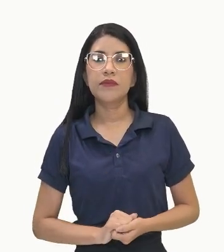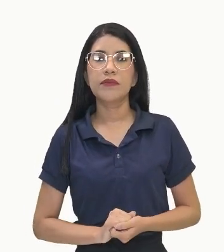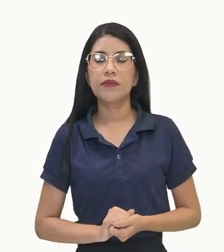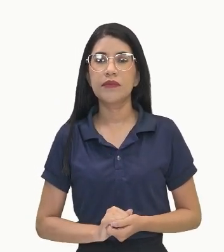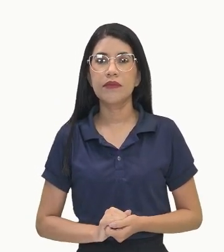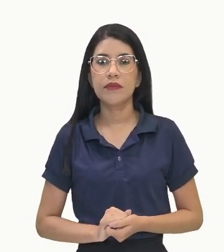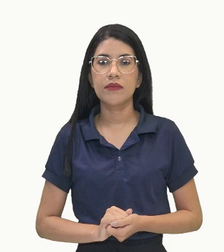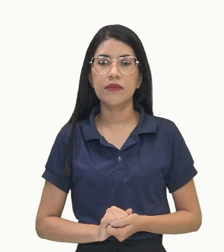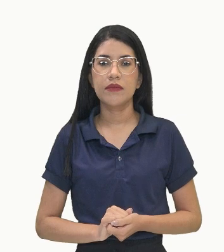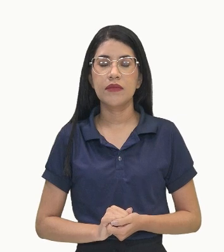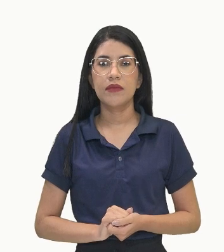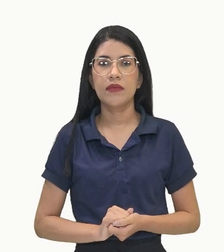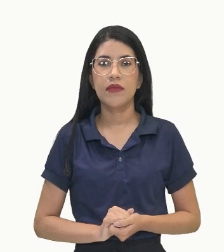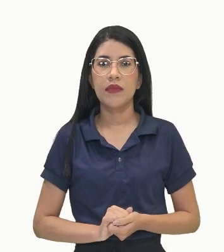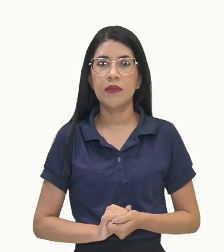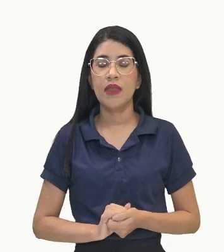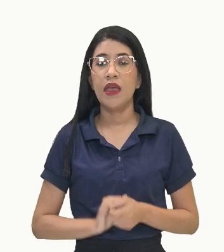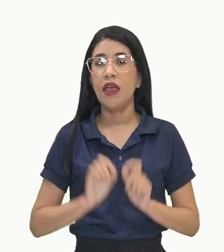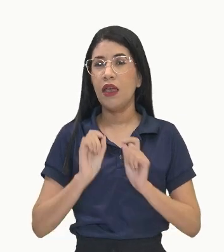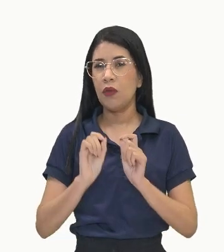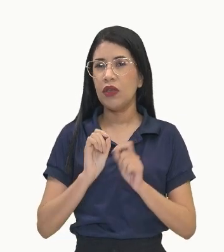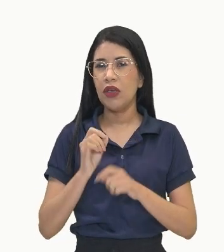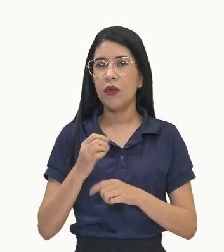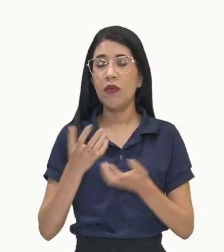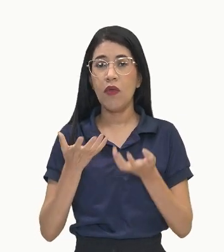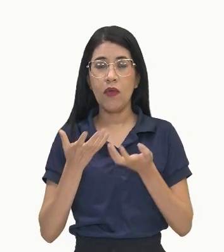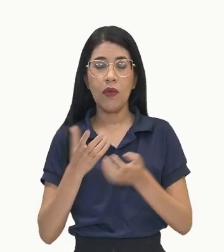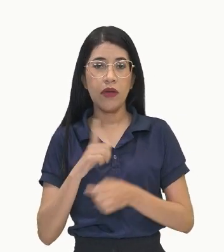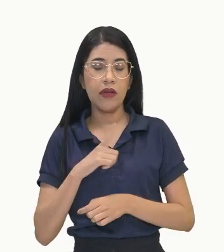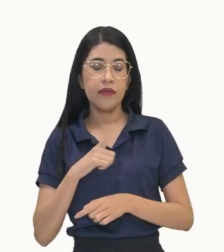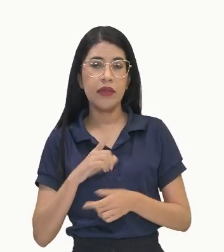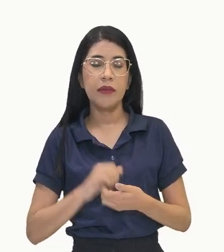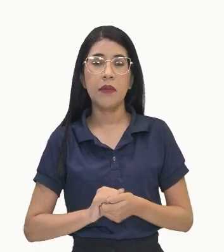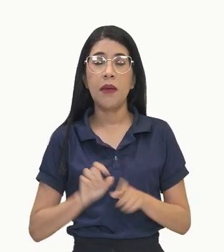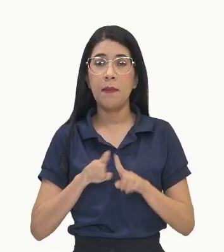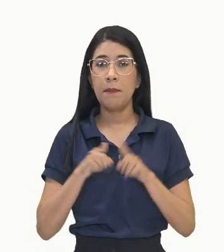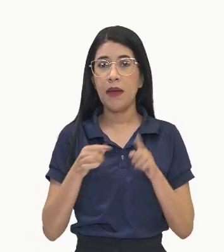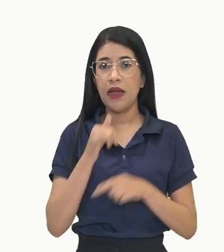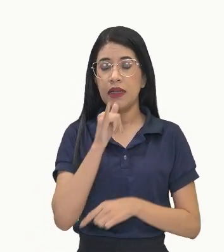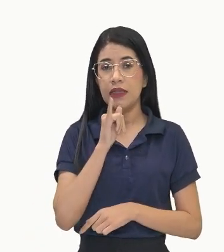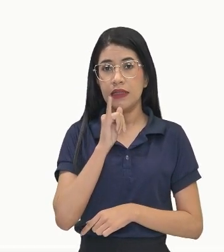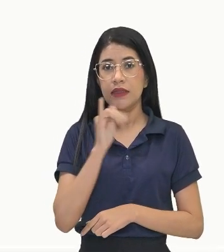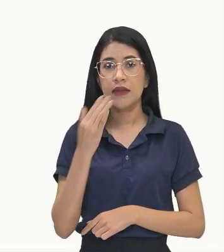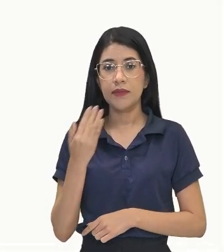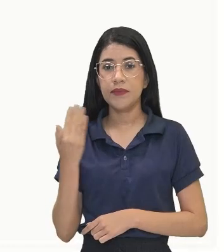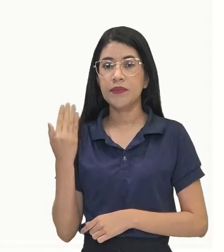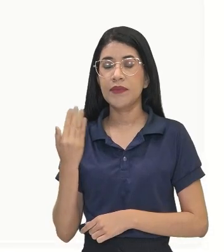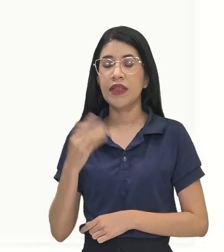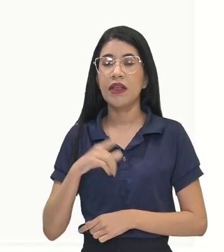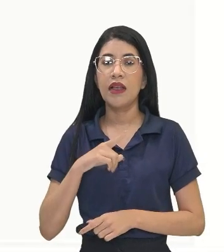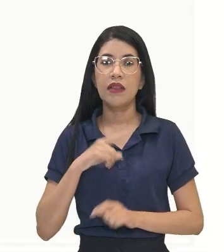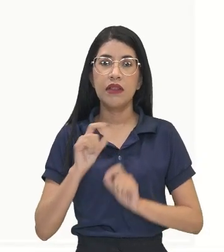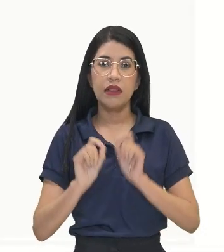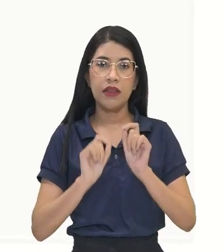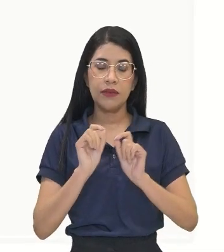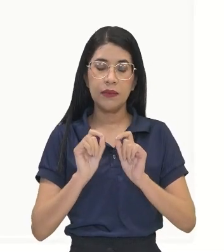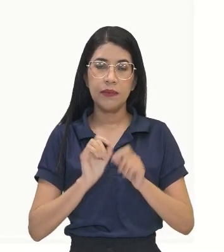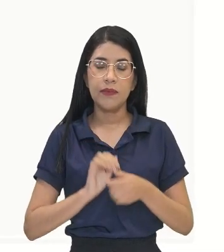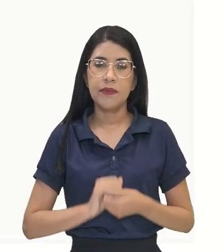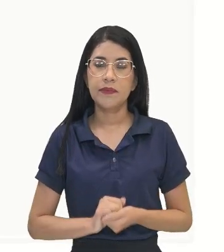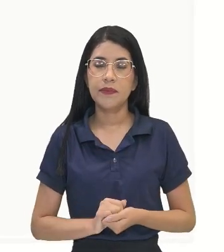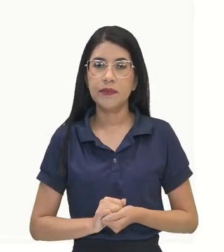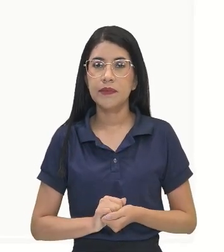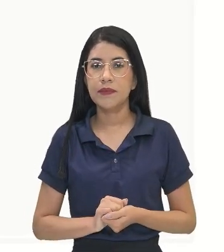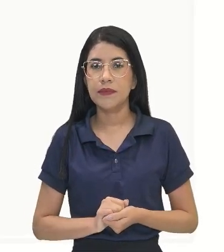eu gostaria de ter, tá? Só que neste caso, neste exemplo, o que a gente vai ter?